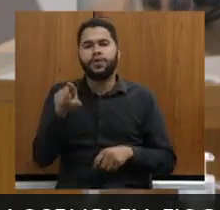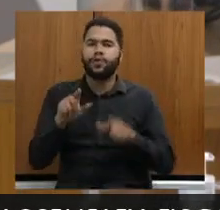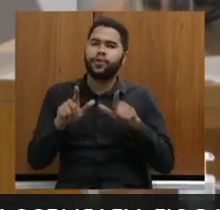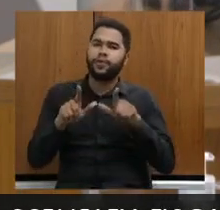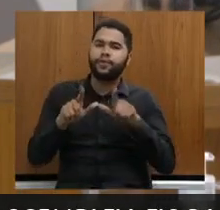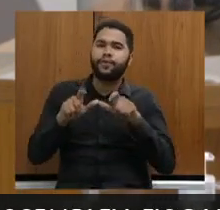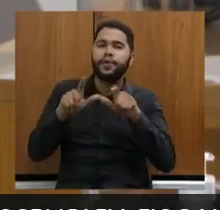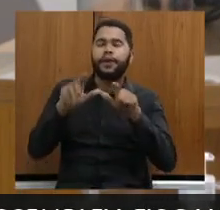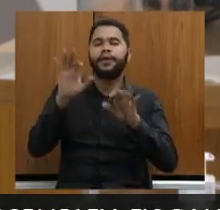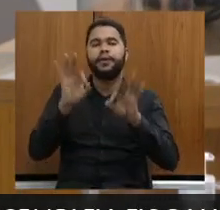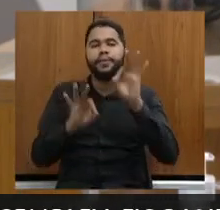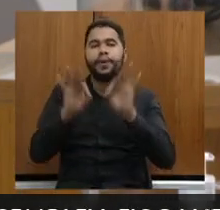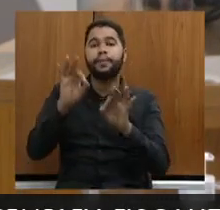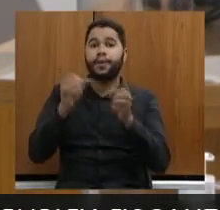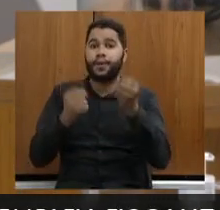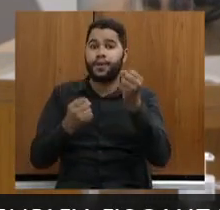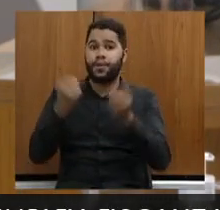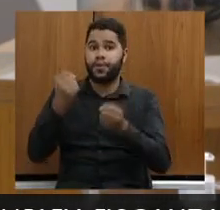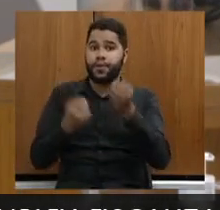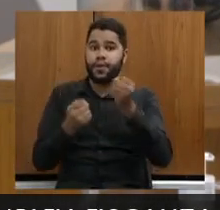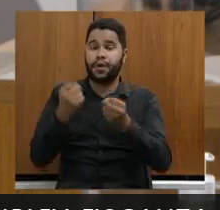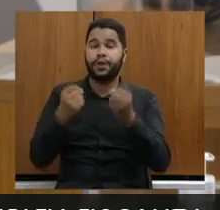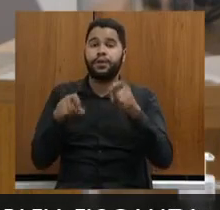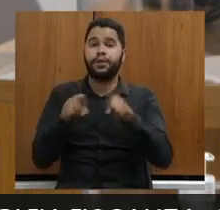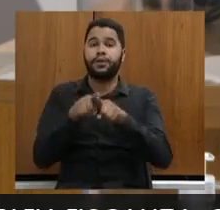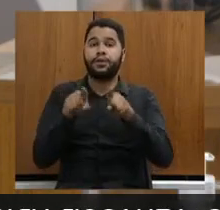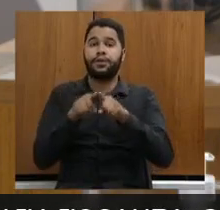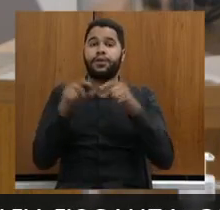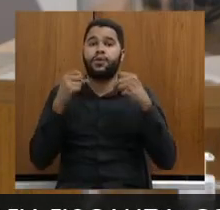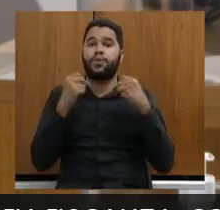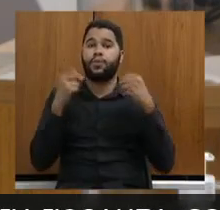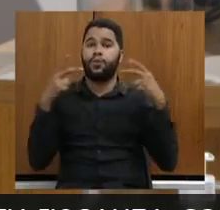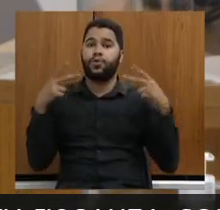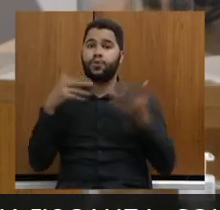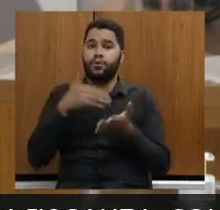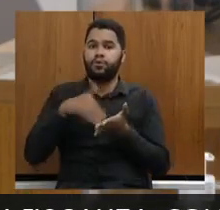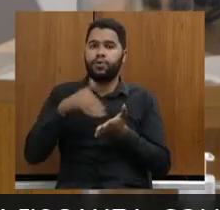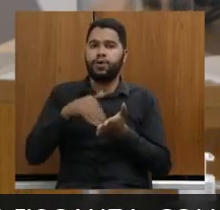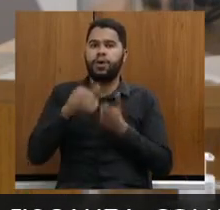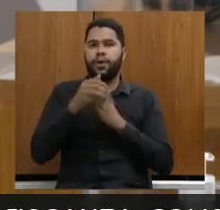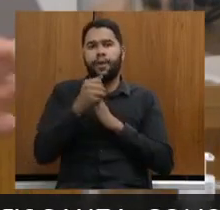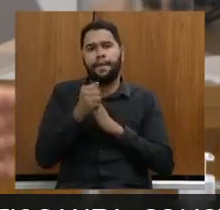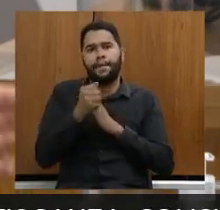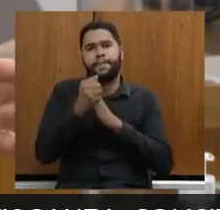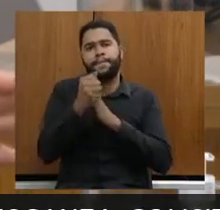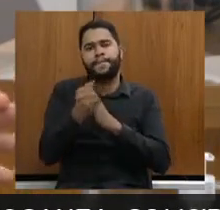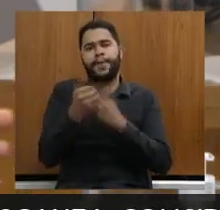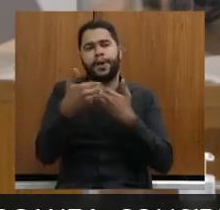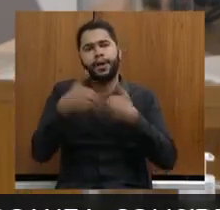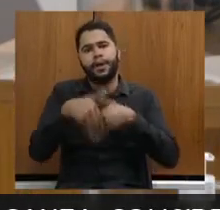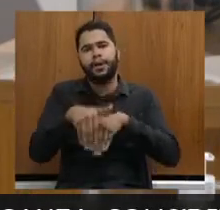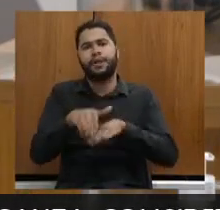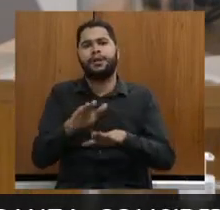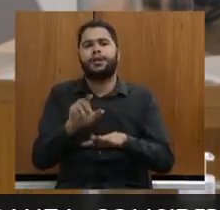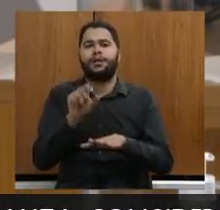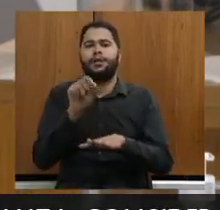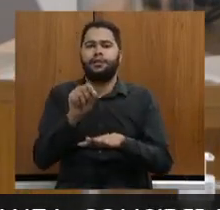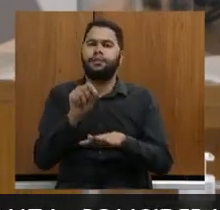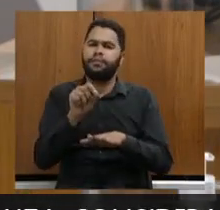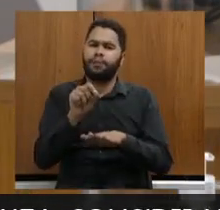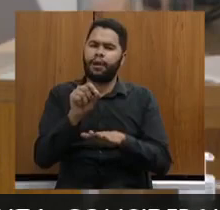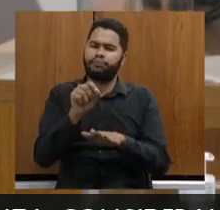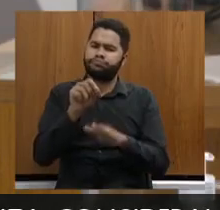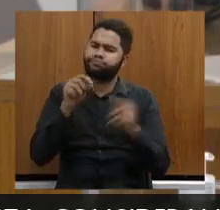fazer uma viagem ou se prepara o carro que o governo e o motorista que é o secretário para poder conduzir e levar um destino que